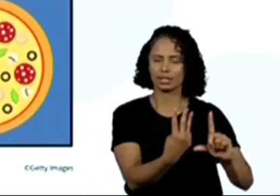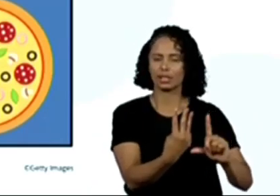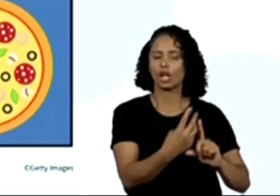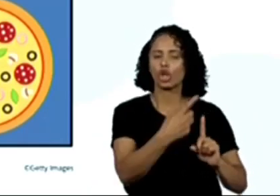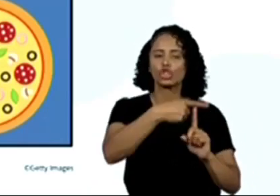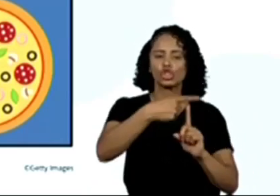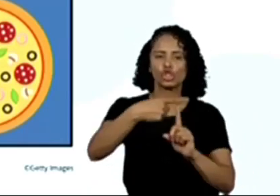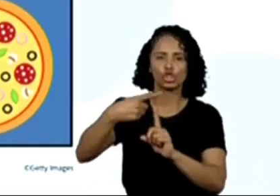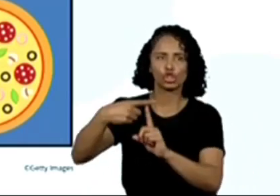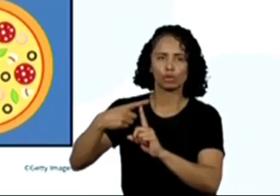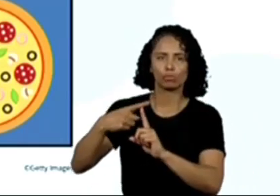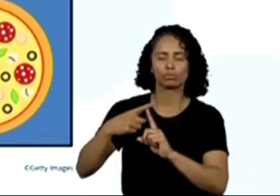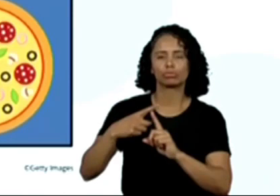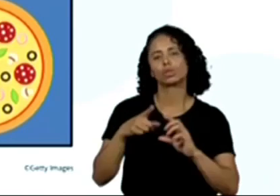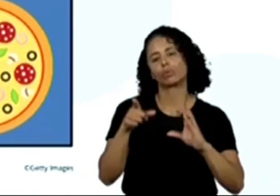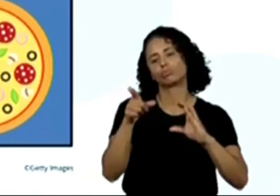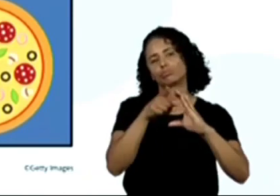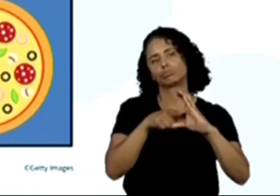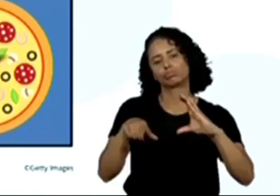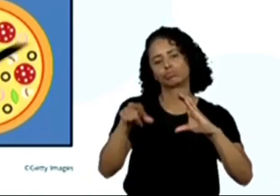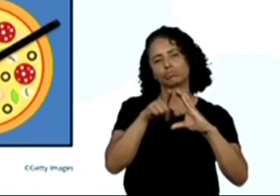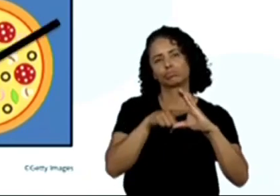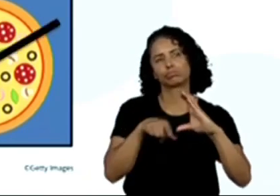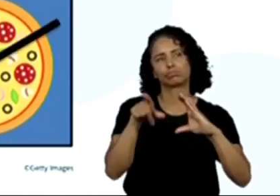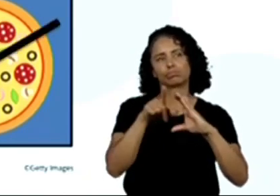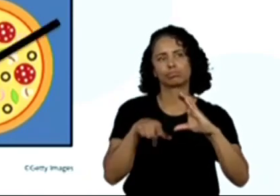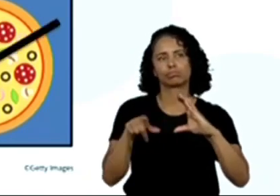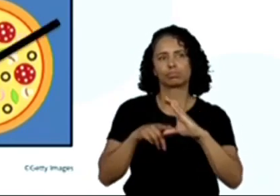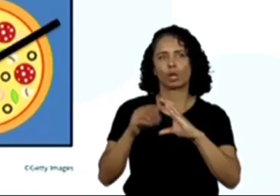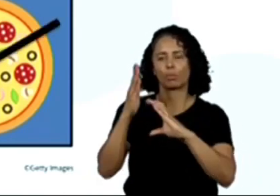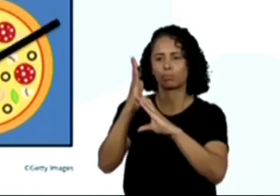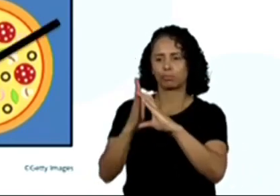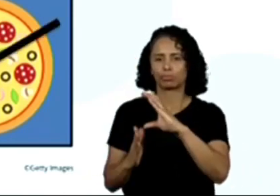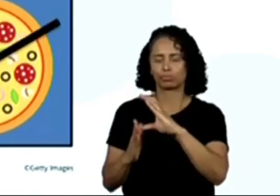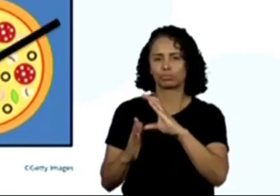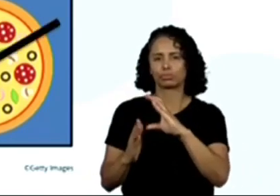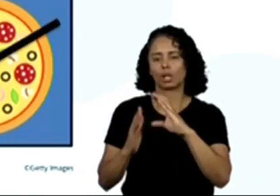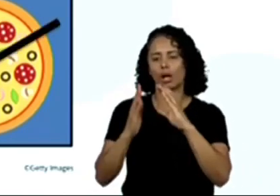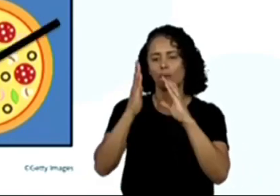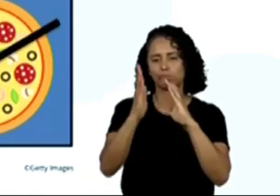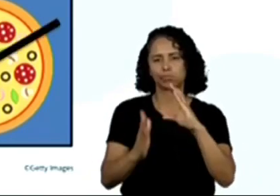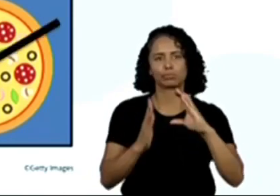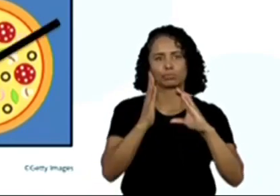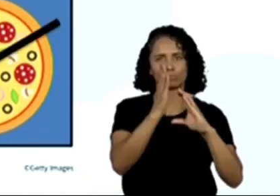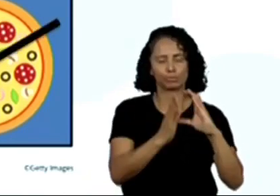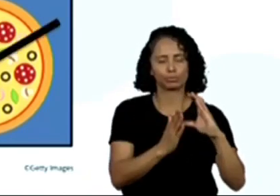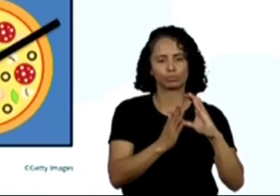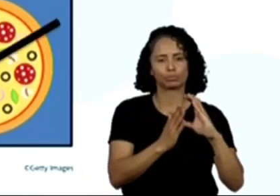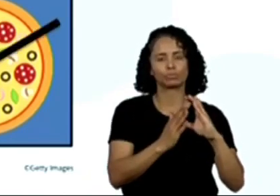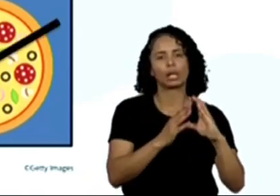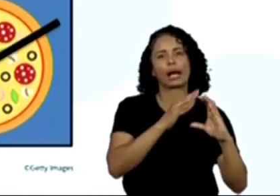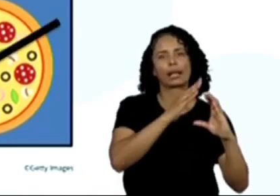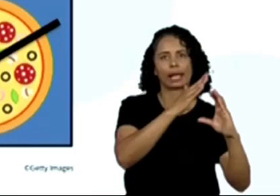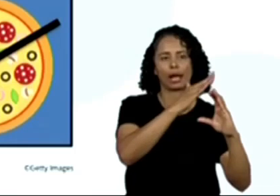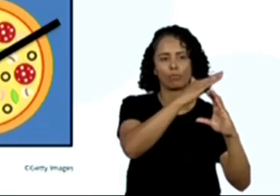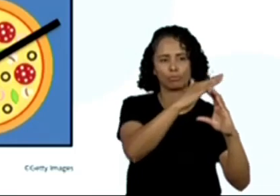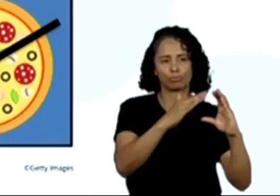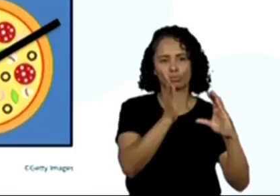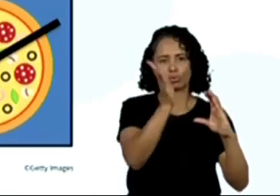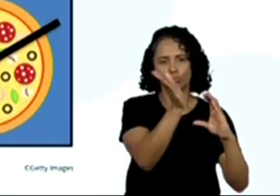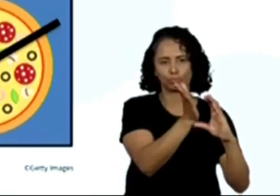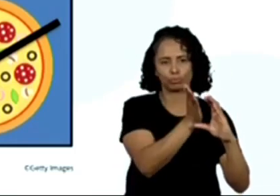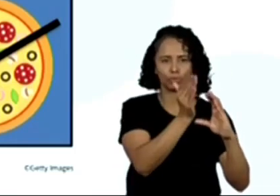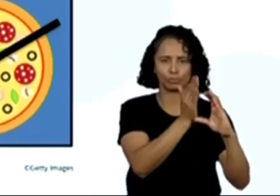aqui um corte, aqui foram feitos mais 2, e ali, digamos que foram feitos também 3 cortes ali. A